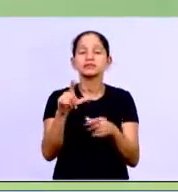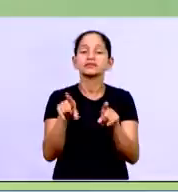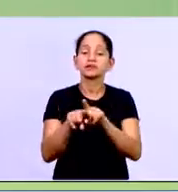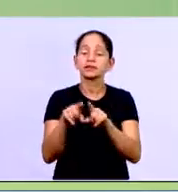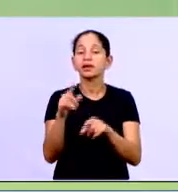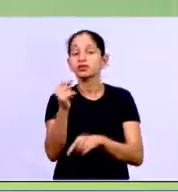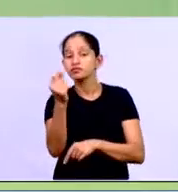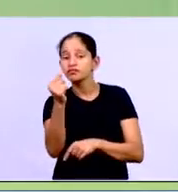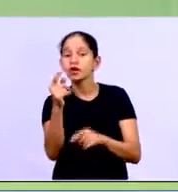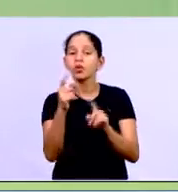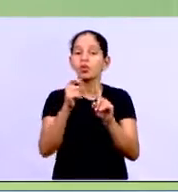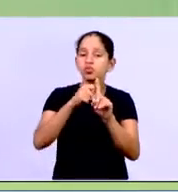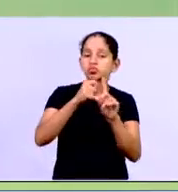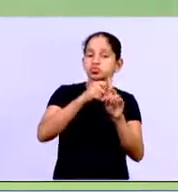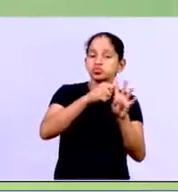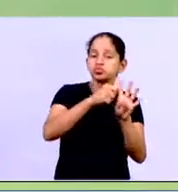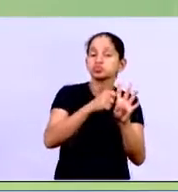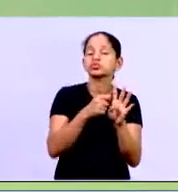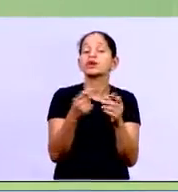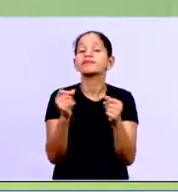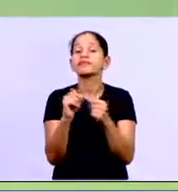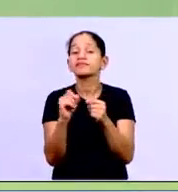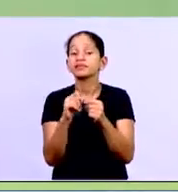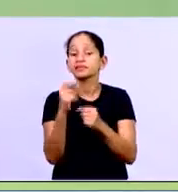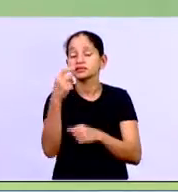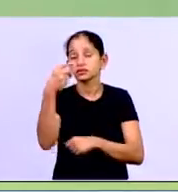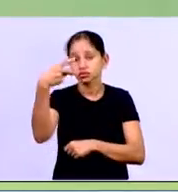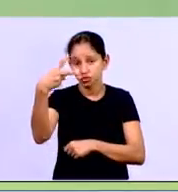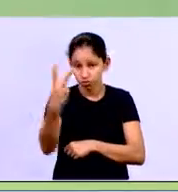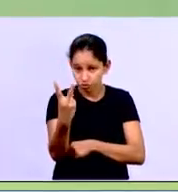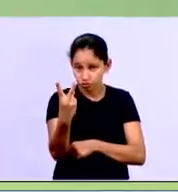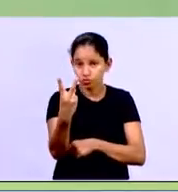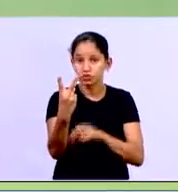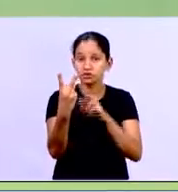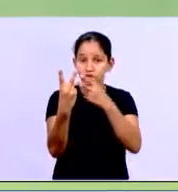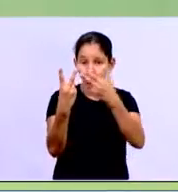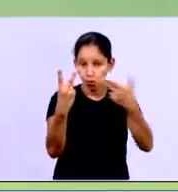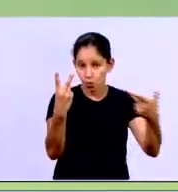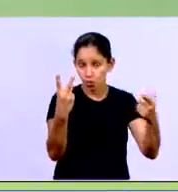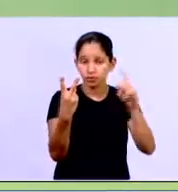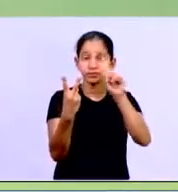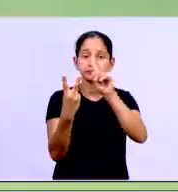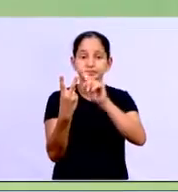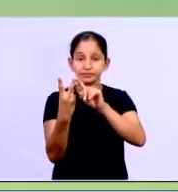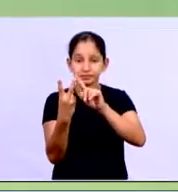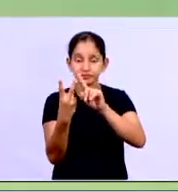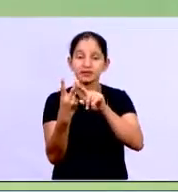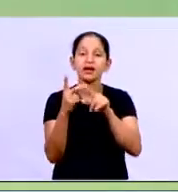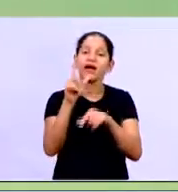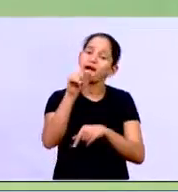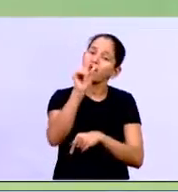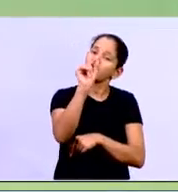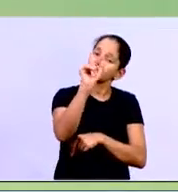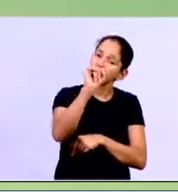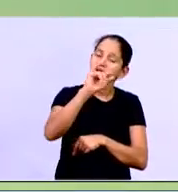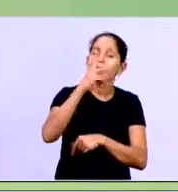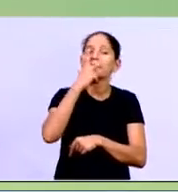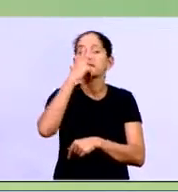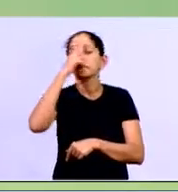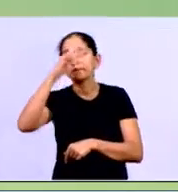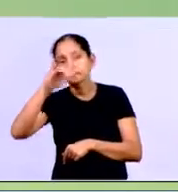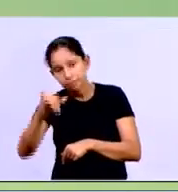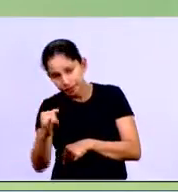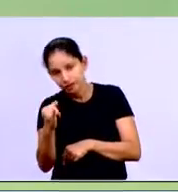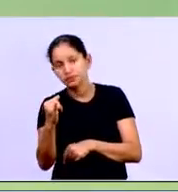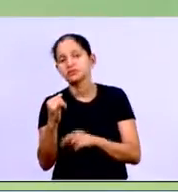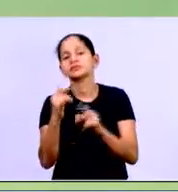cada prestação ele vai ser composto de duas parcelas distintas. Uma é encargos financeiros, conhecido